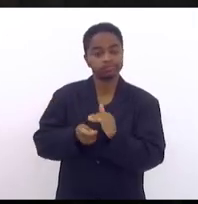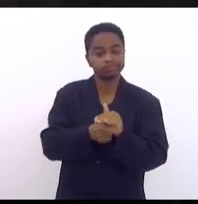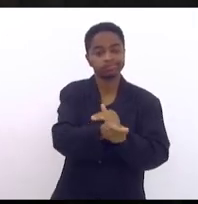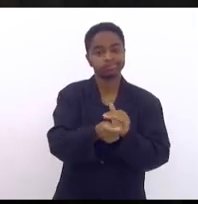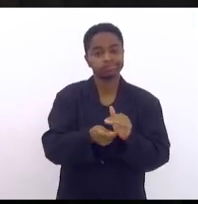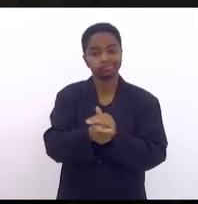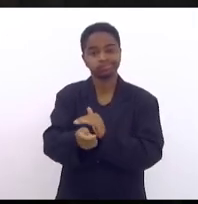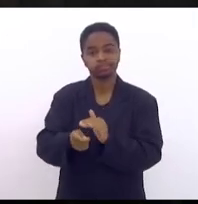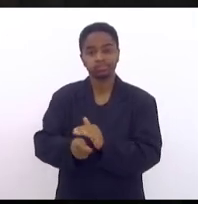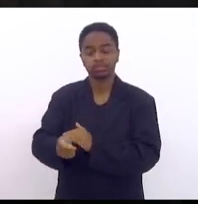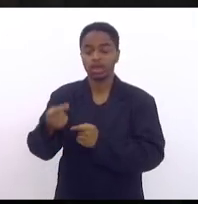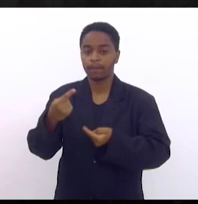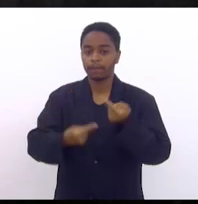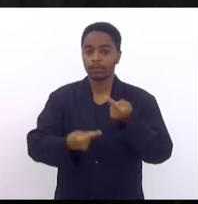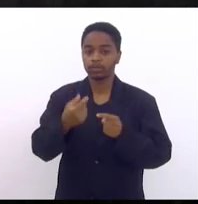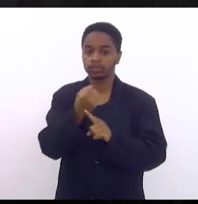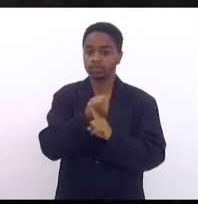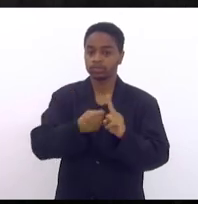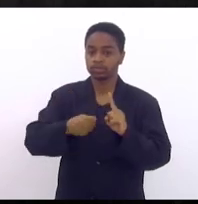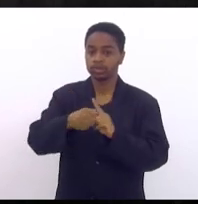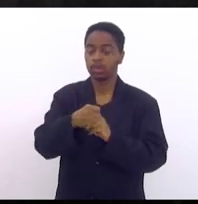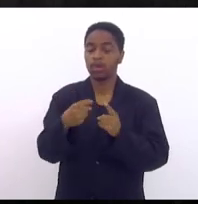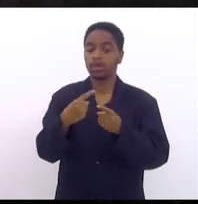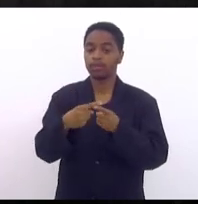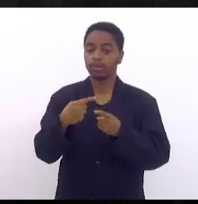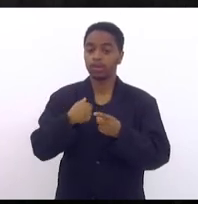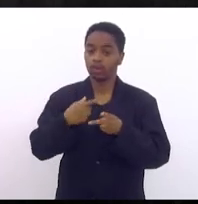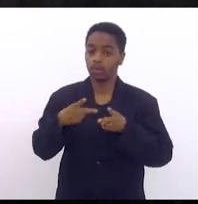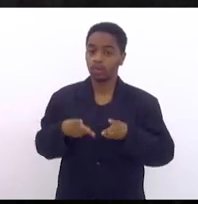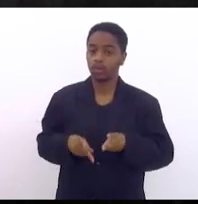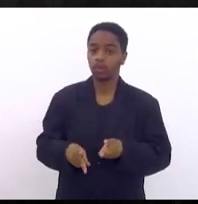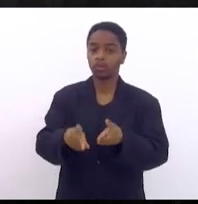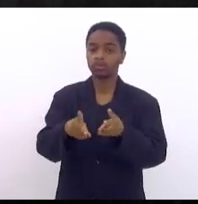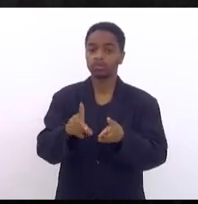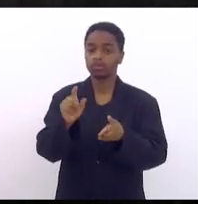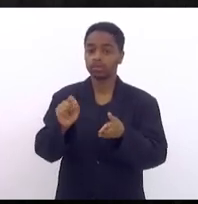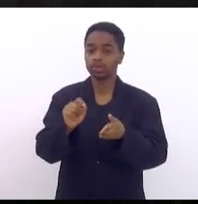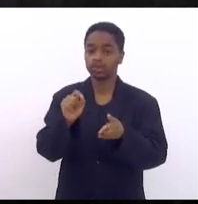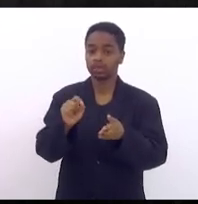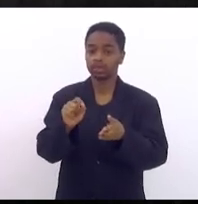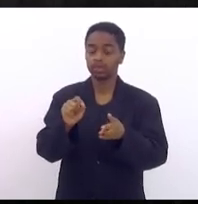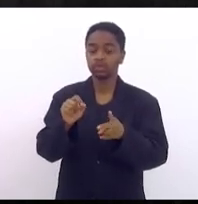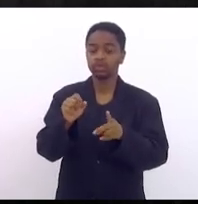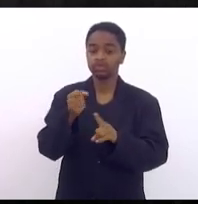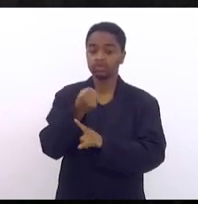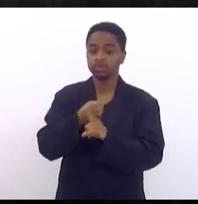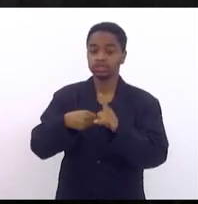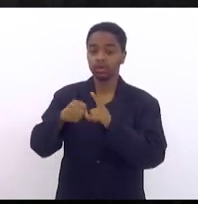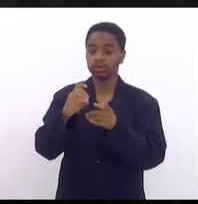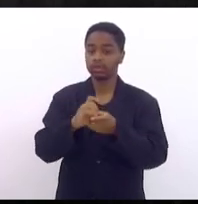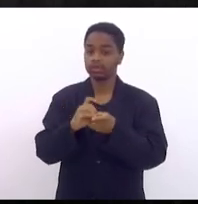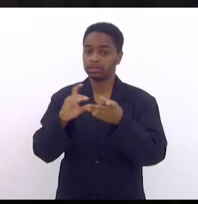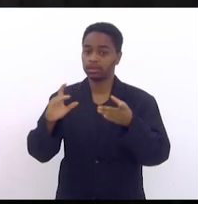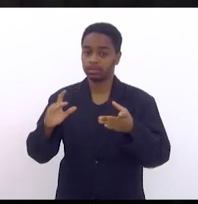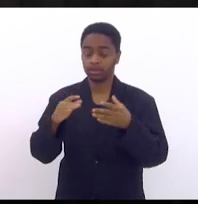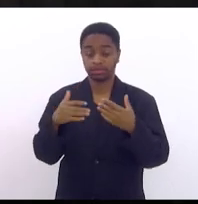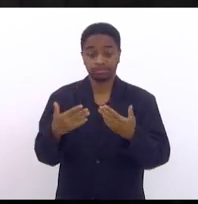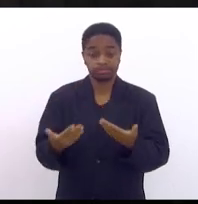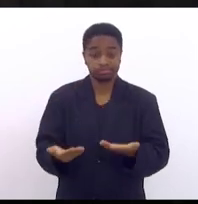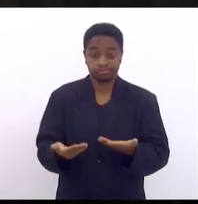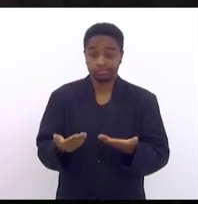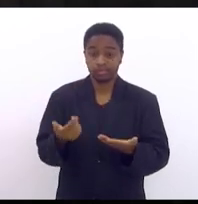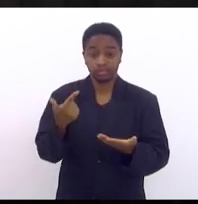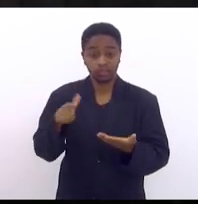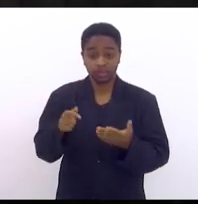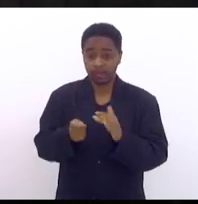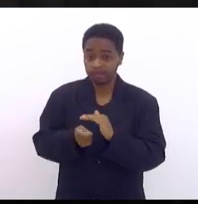sociais. Porque eu continuo a ser um social-democrata e não tem investimento